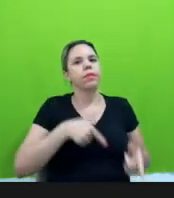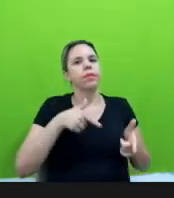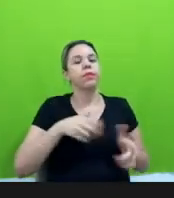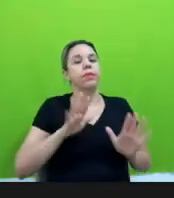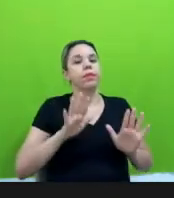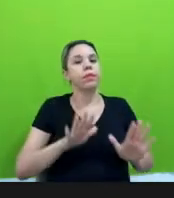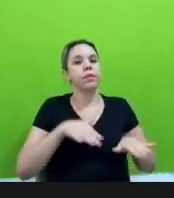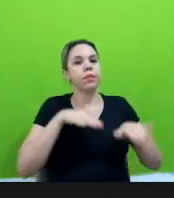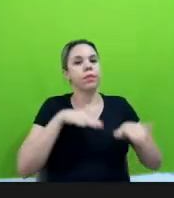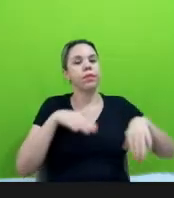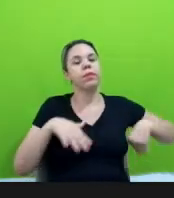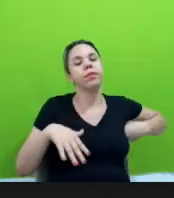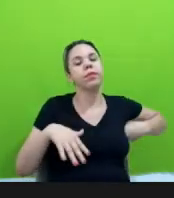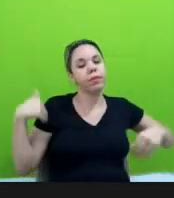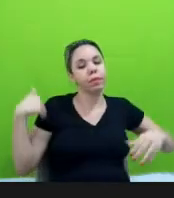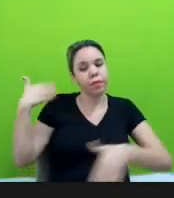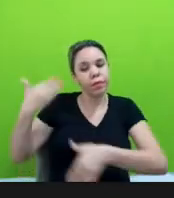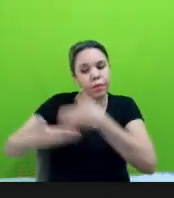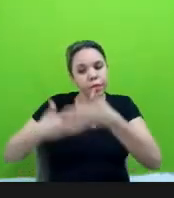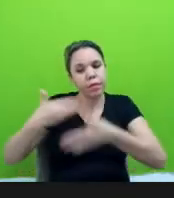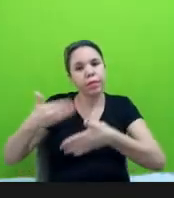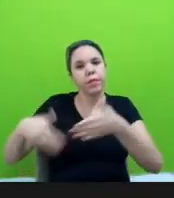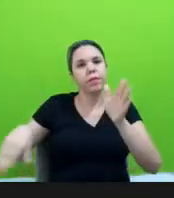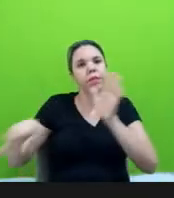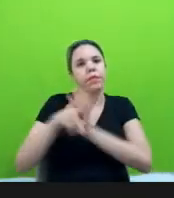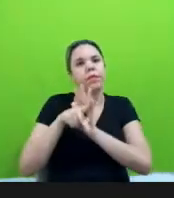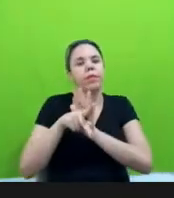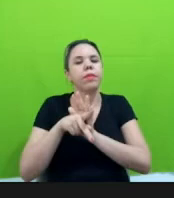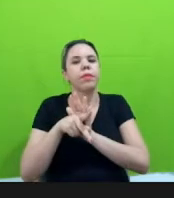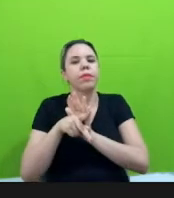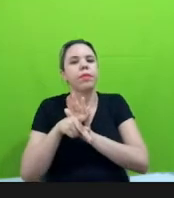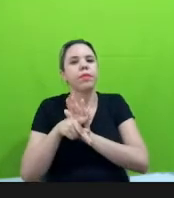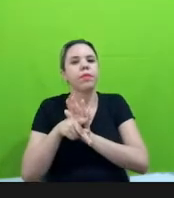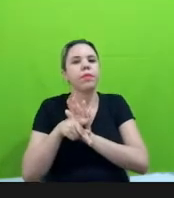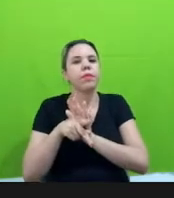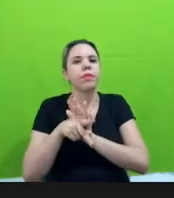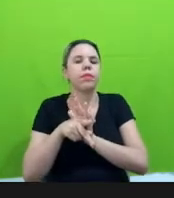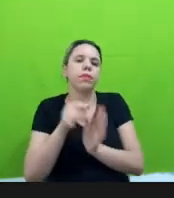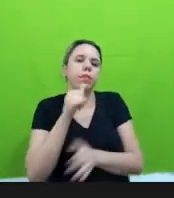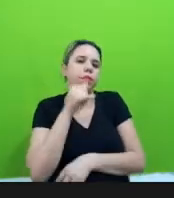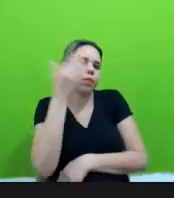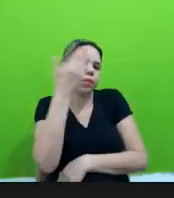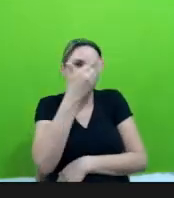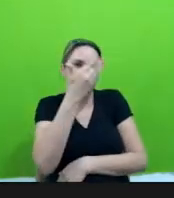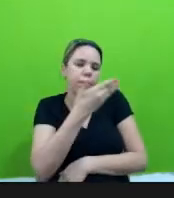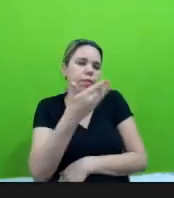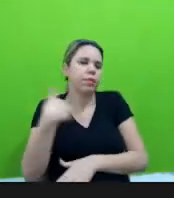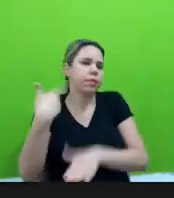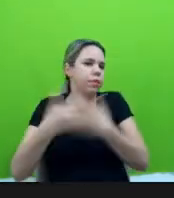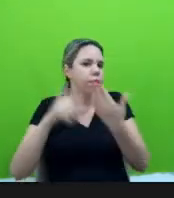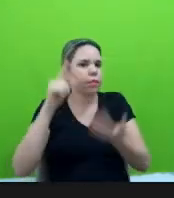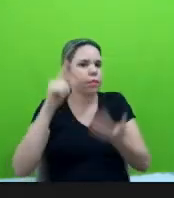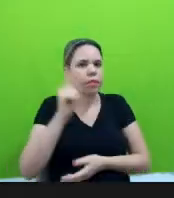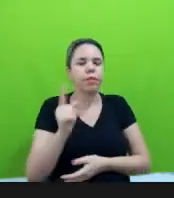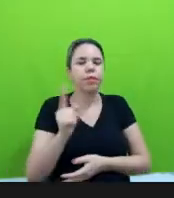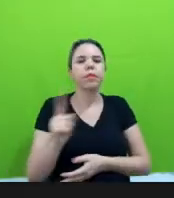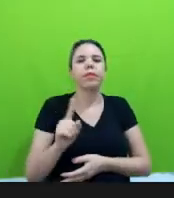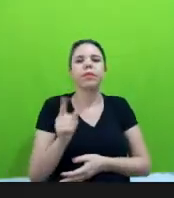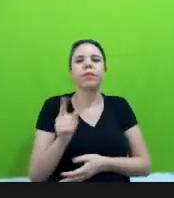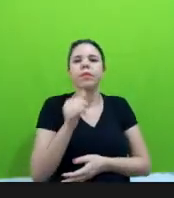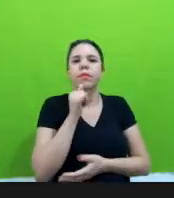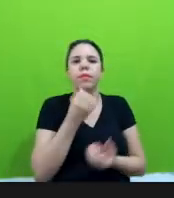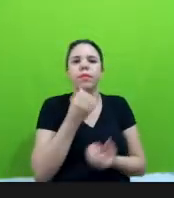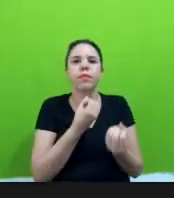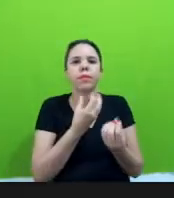um processo muito específico, né? Que a gente geralmente não vê no dia a dia. A informação que a gente